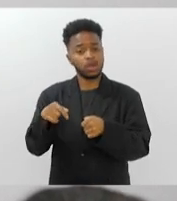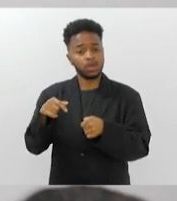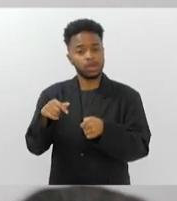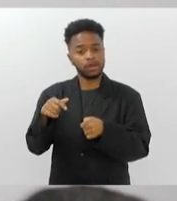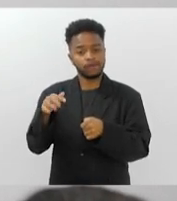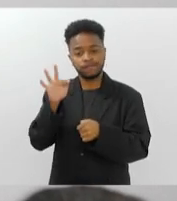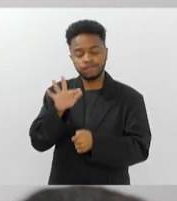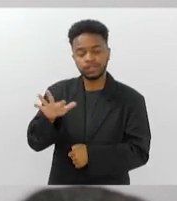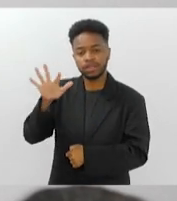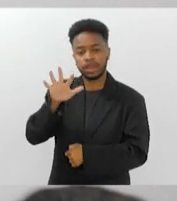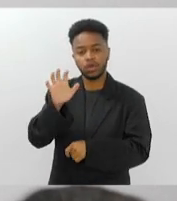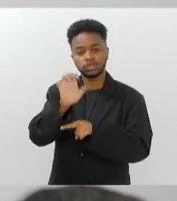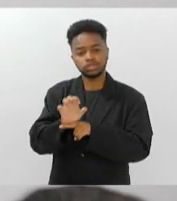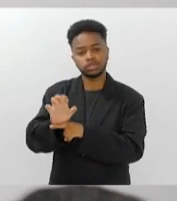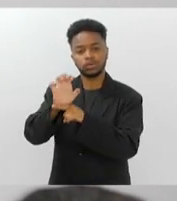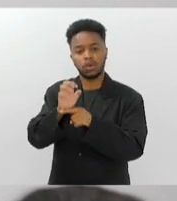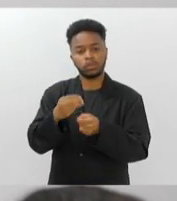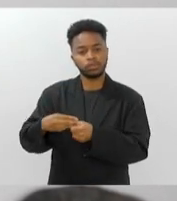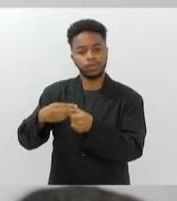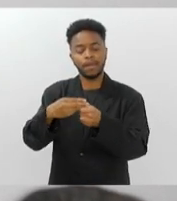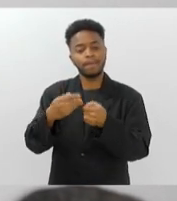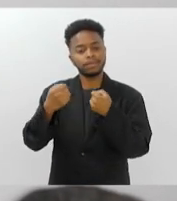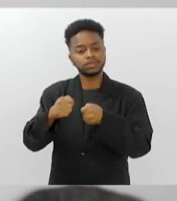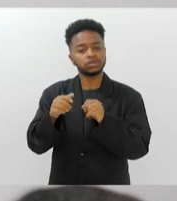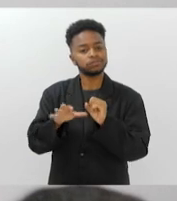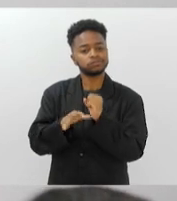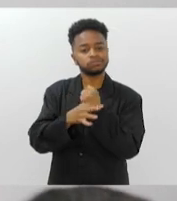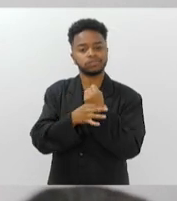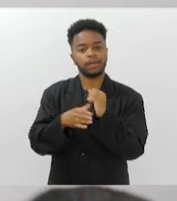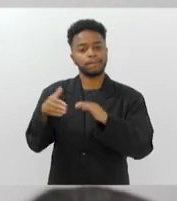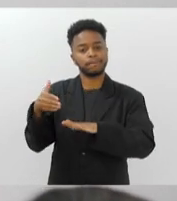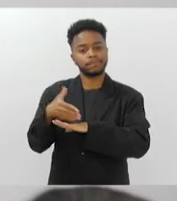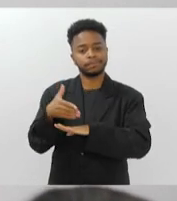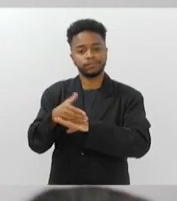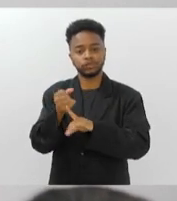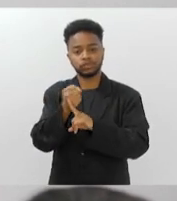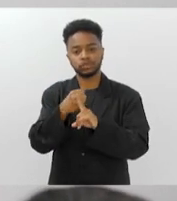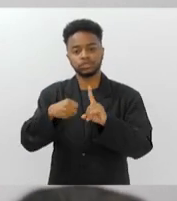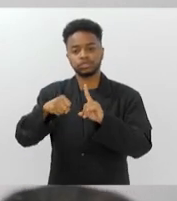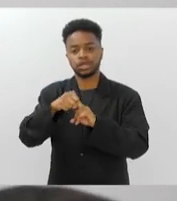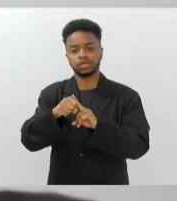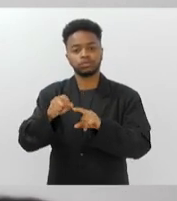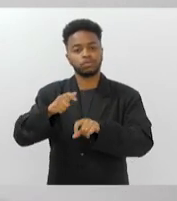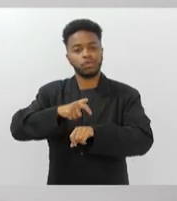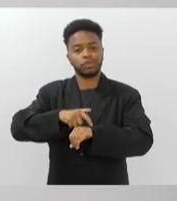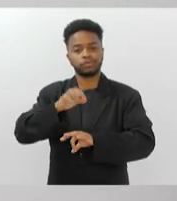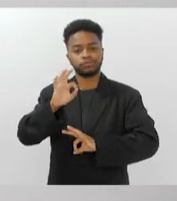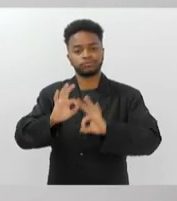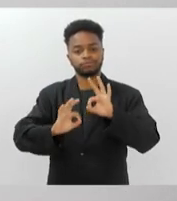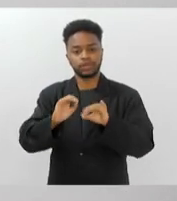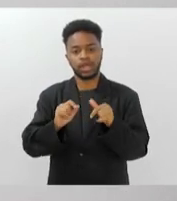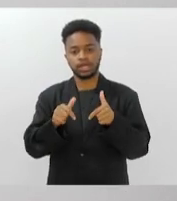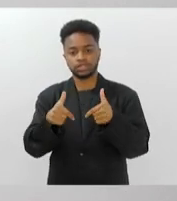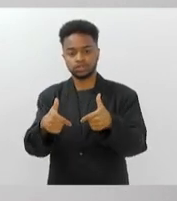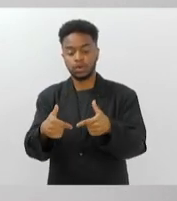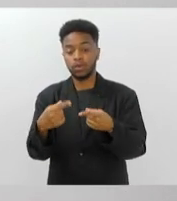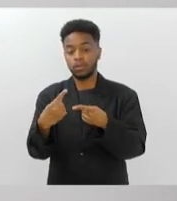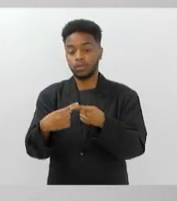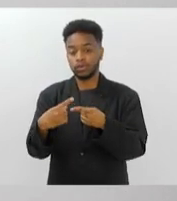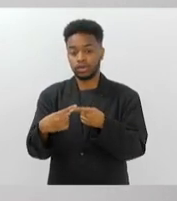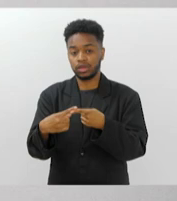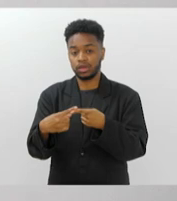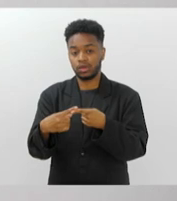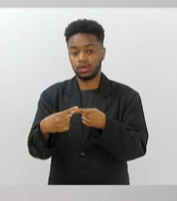participação da sociedade civil no seu planejamento de ações o estado em